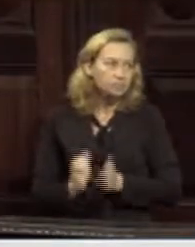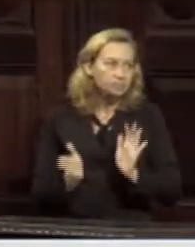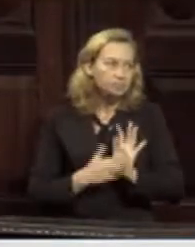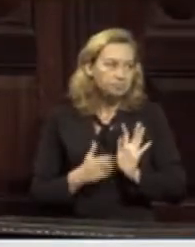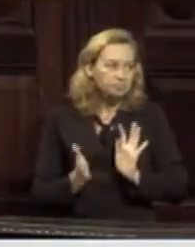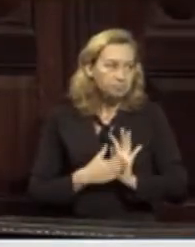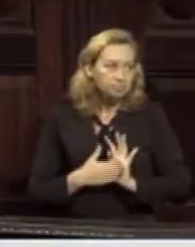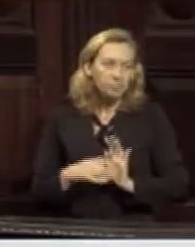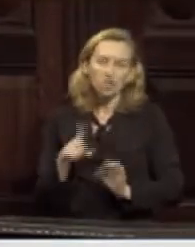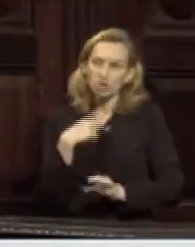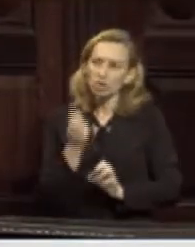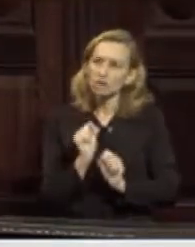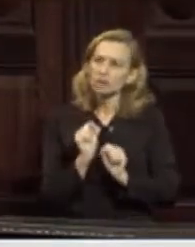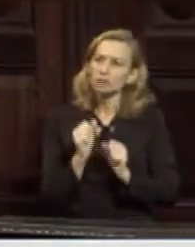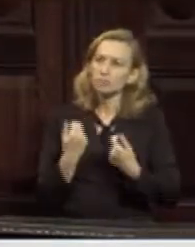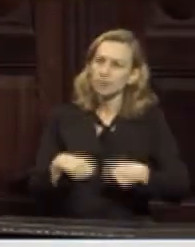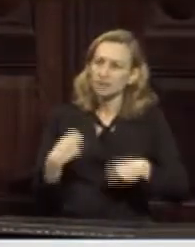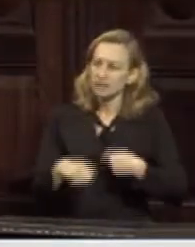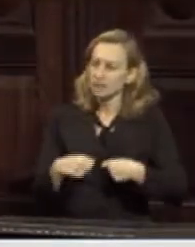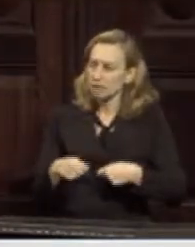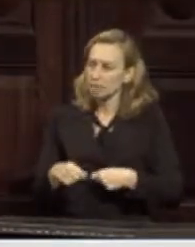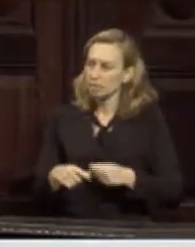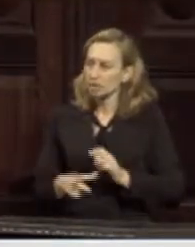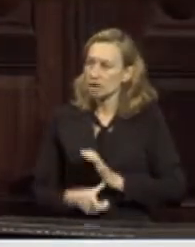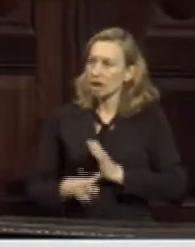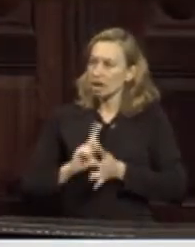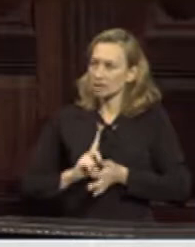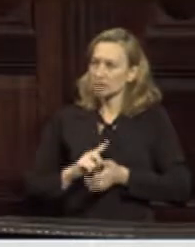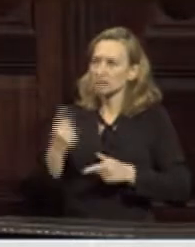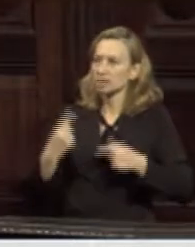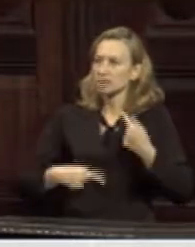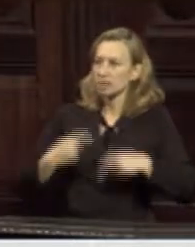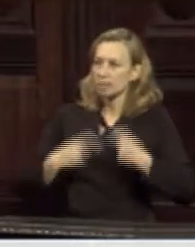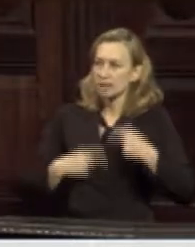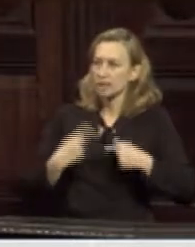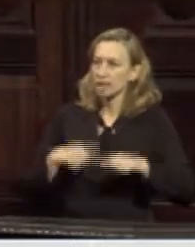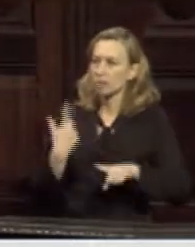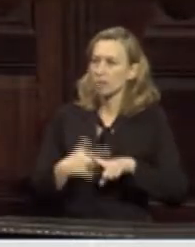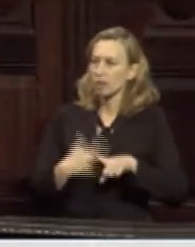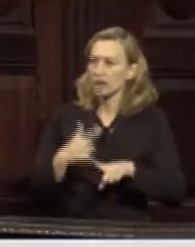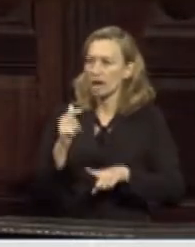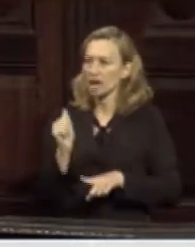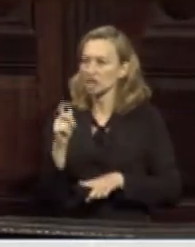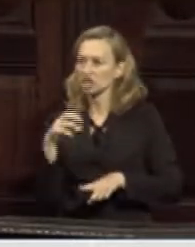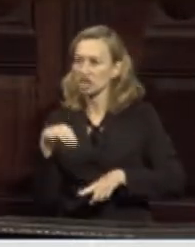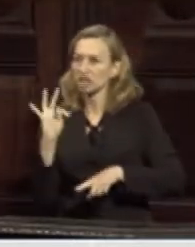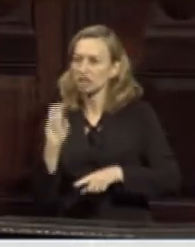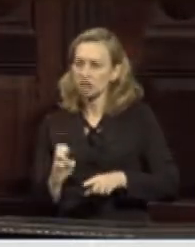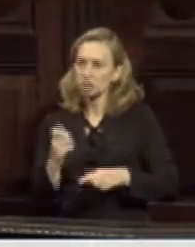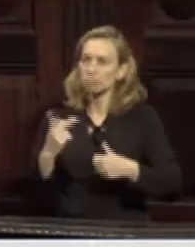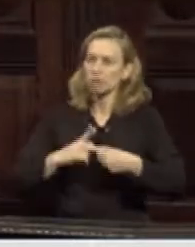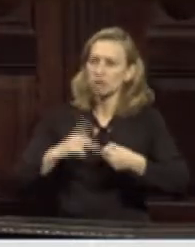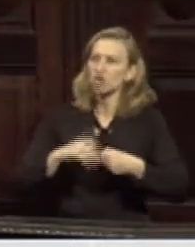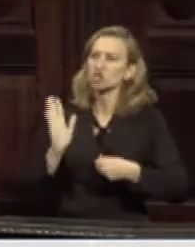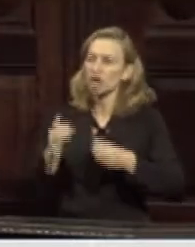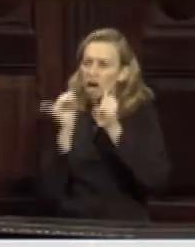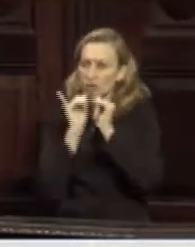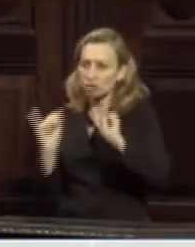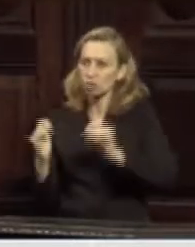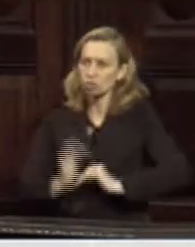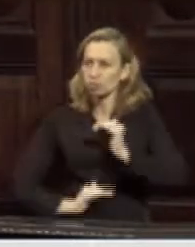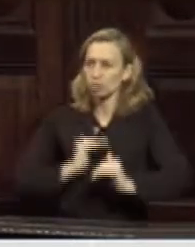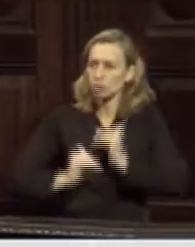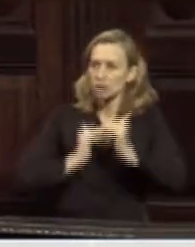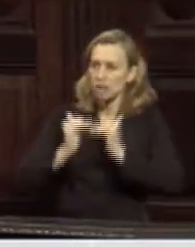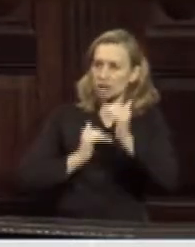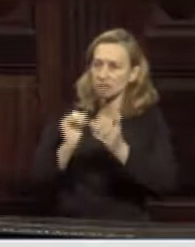criada, que nós devemos antecipar esse debate, pois a Agência Nacional de Petróleo já anunciou publicamente um processo